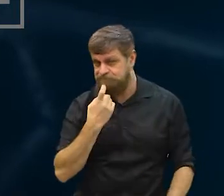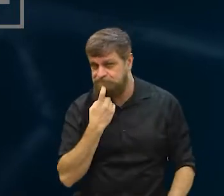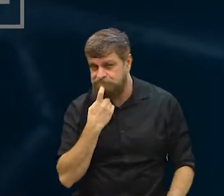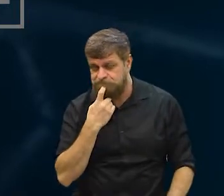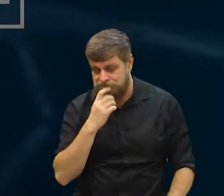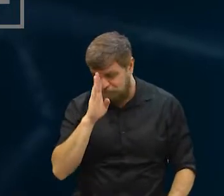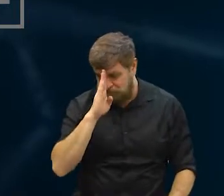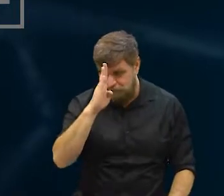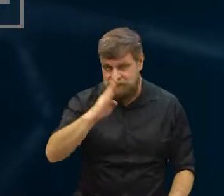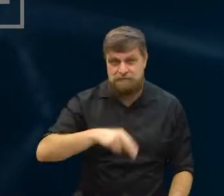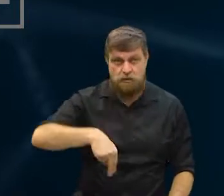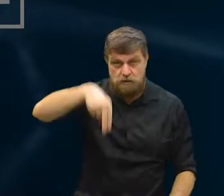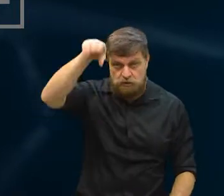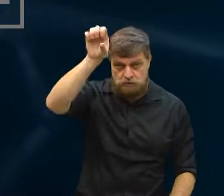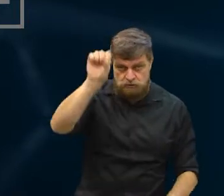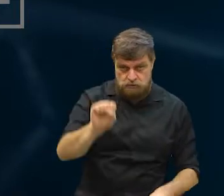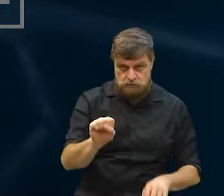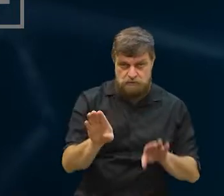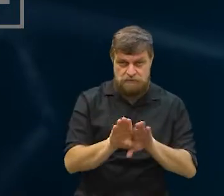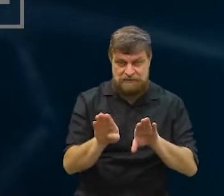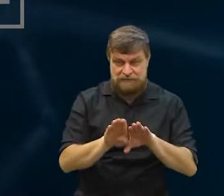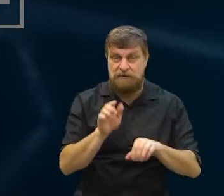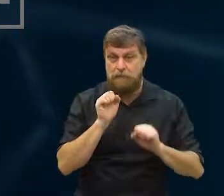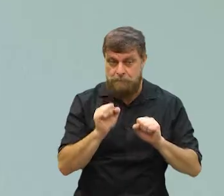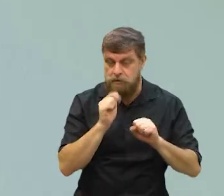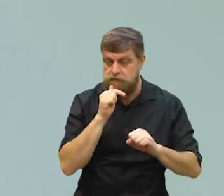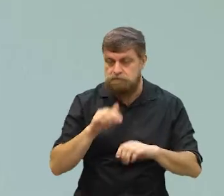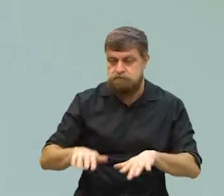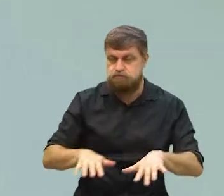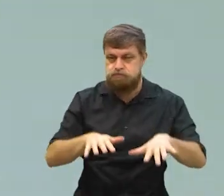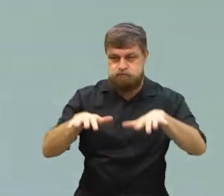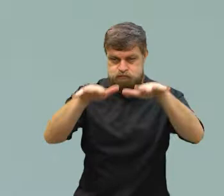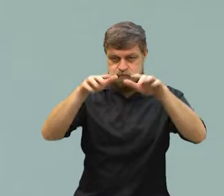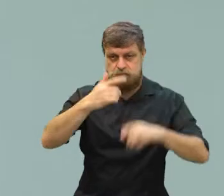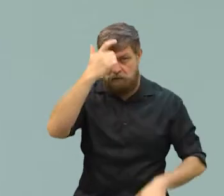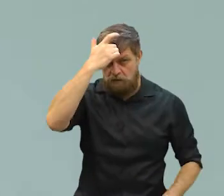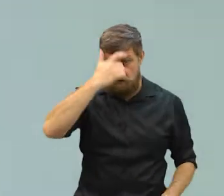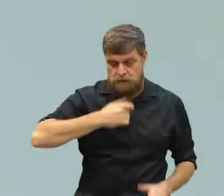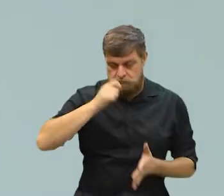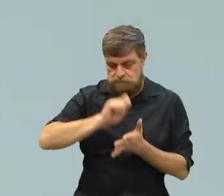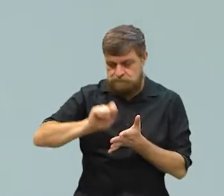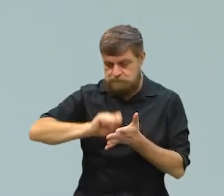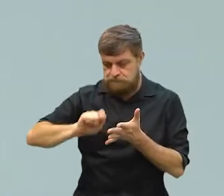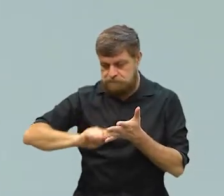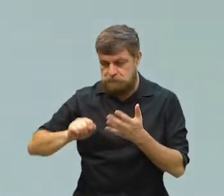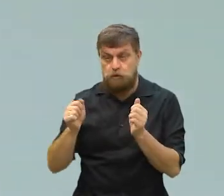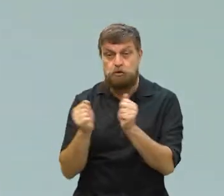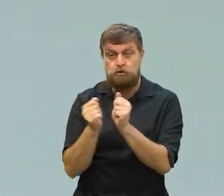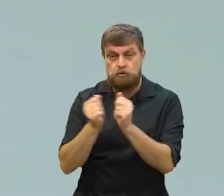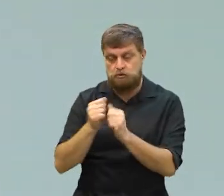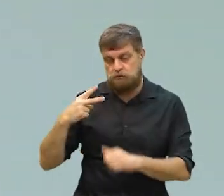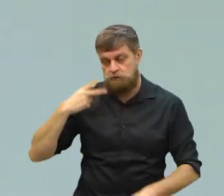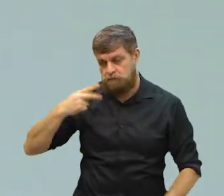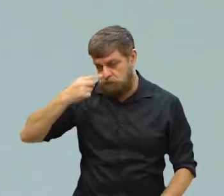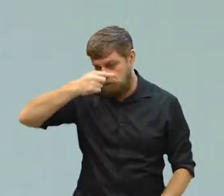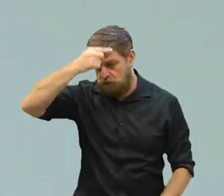Campinas sobretudo naquelas que possuem riscos de enchentes indicação e